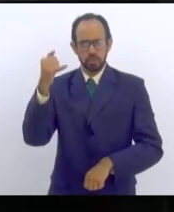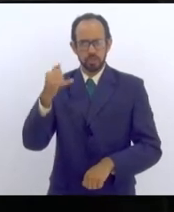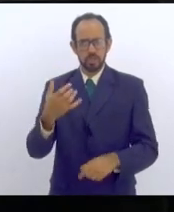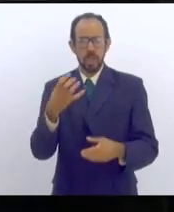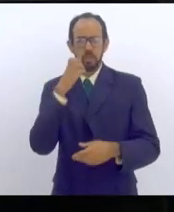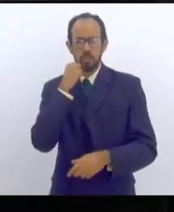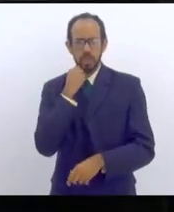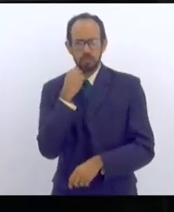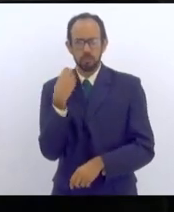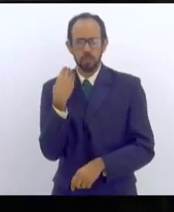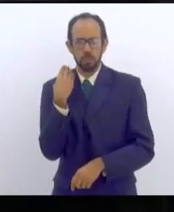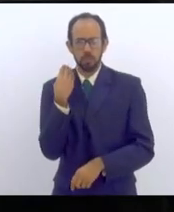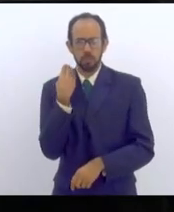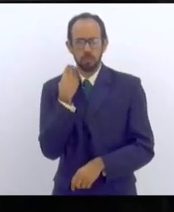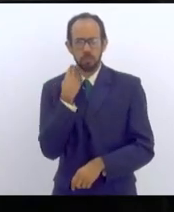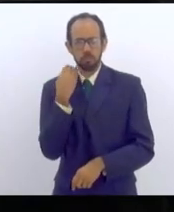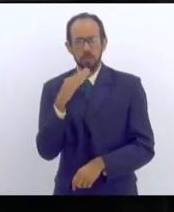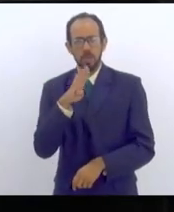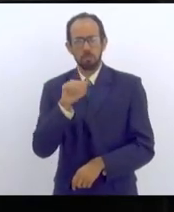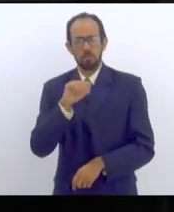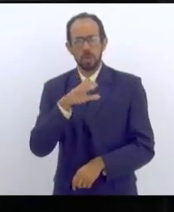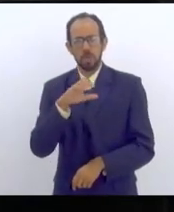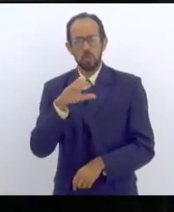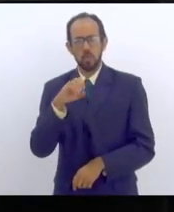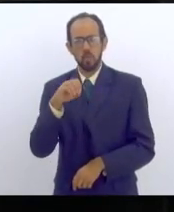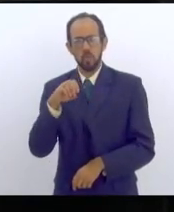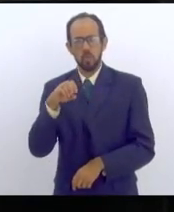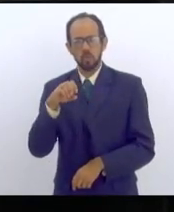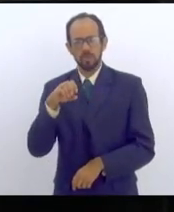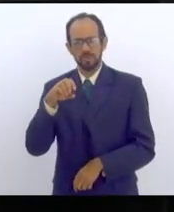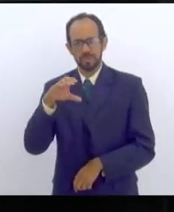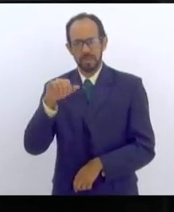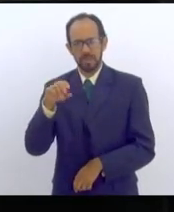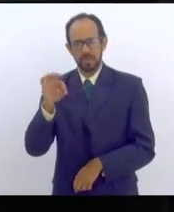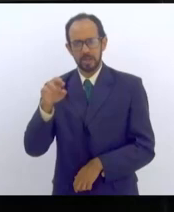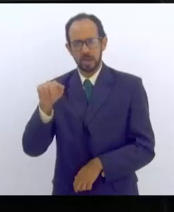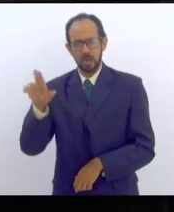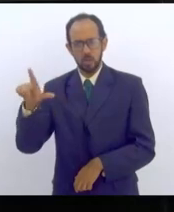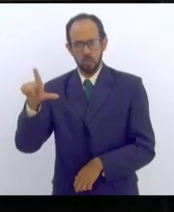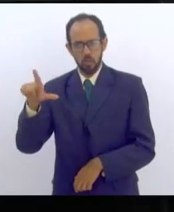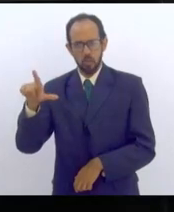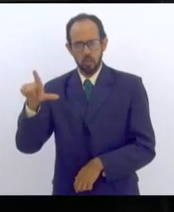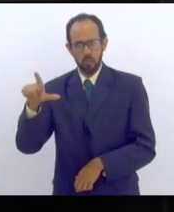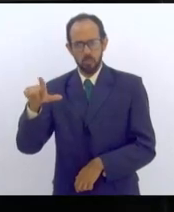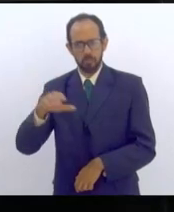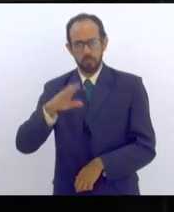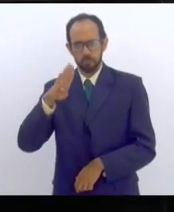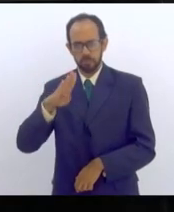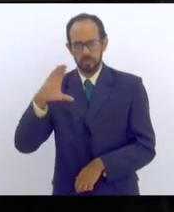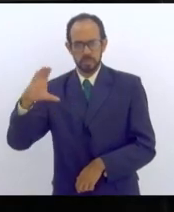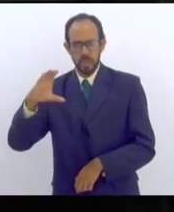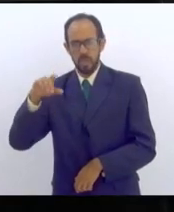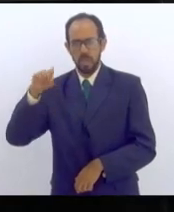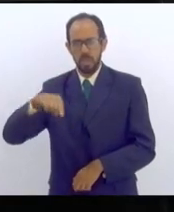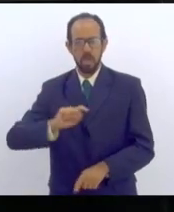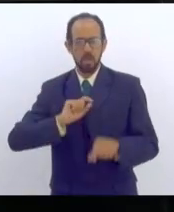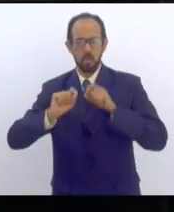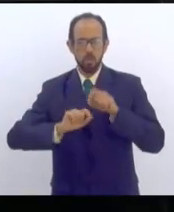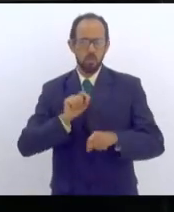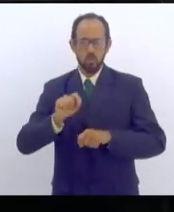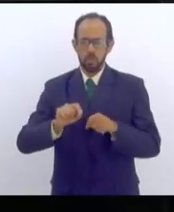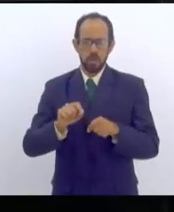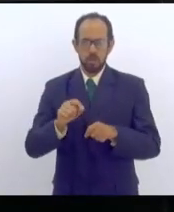que precisa ficar registrado aqui é um Banco Central que não